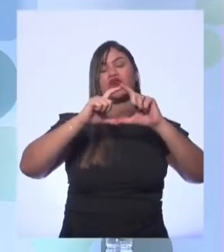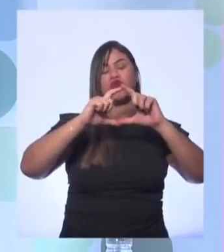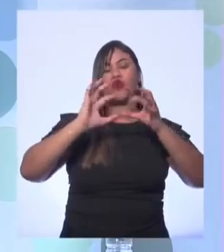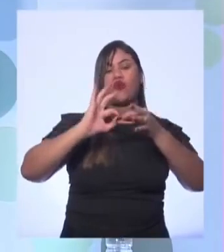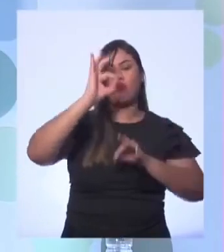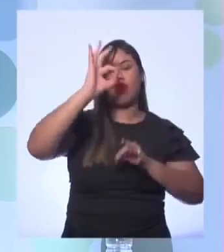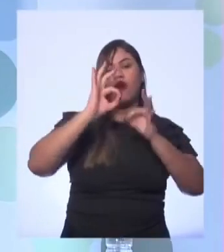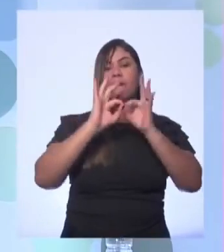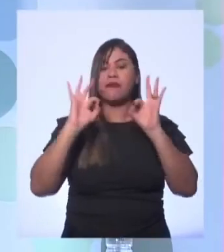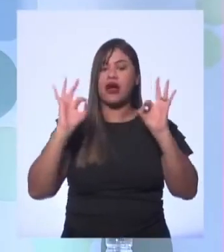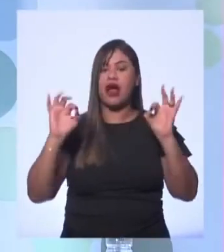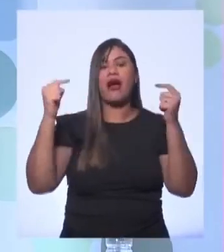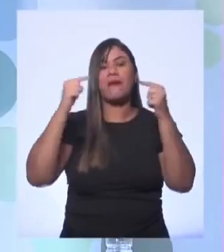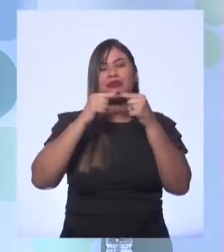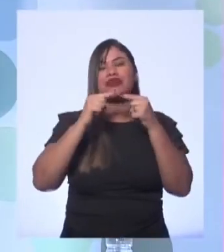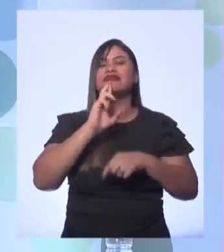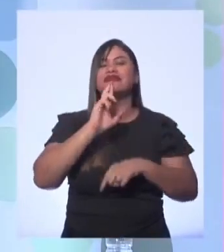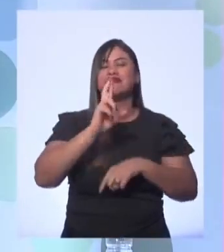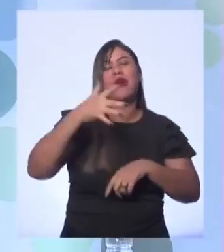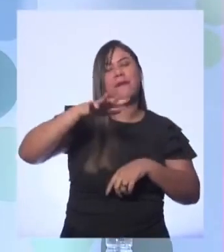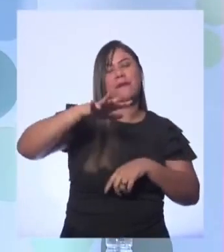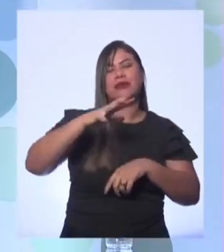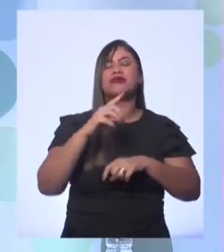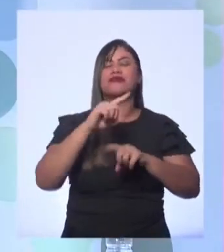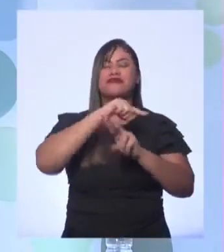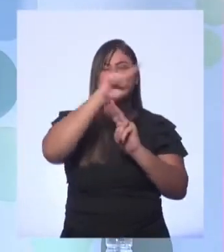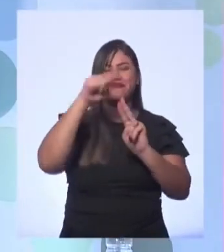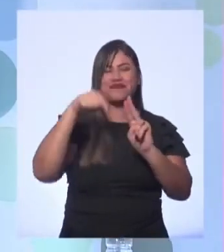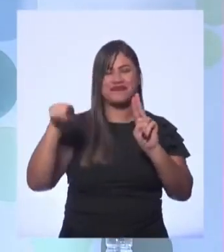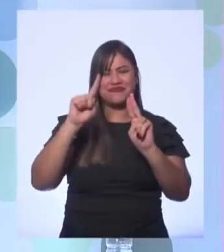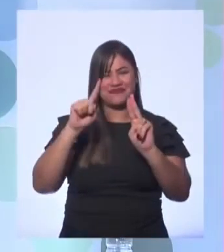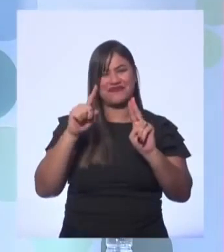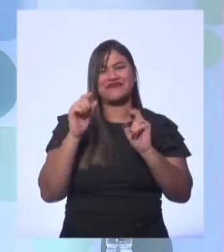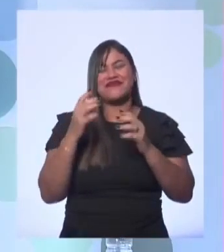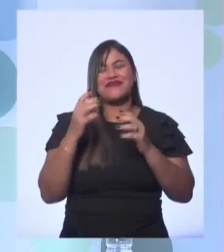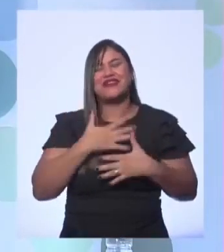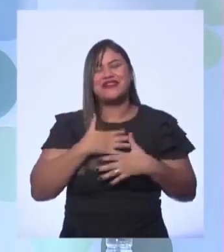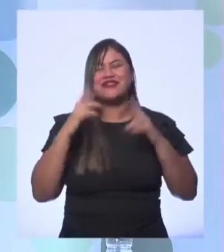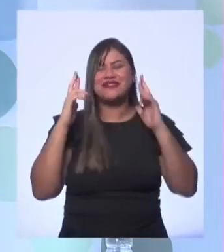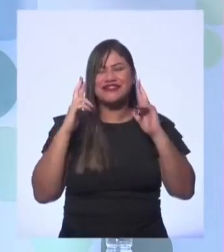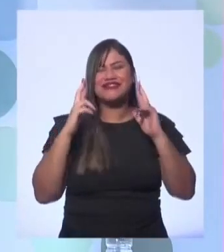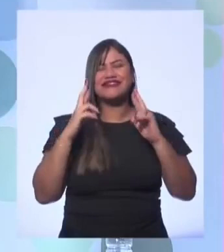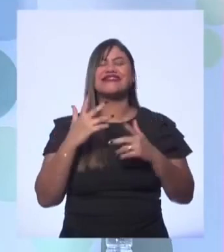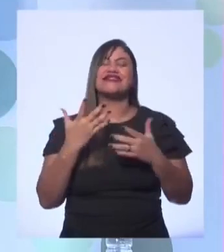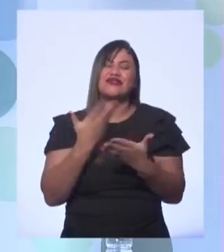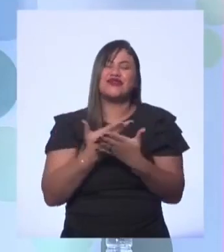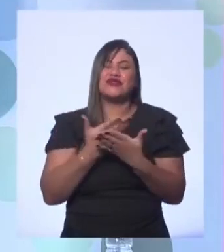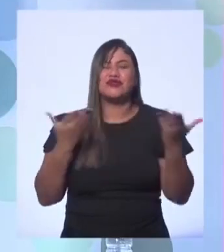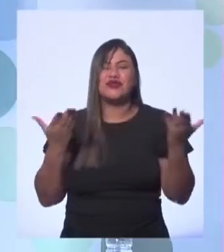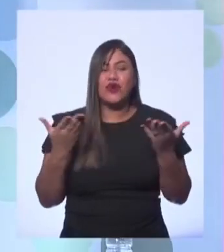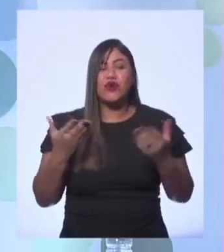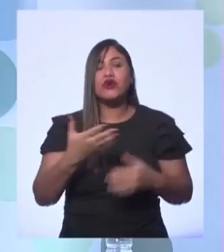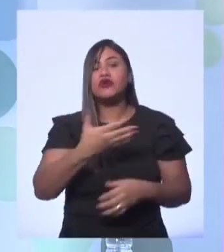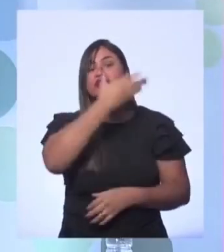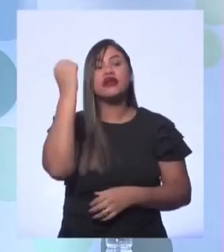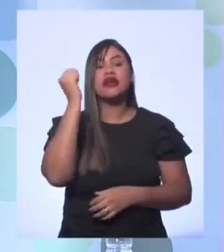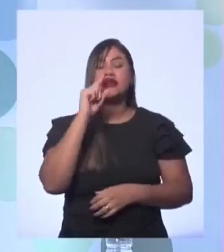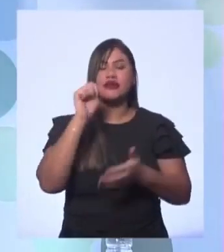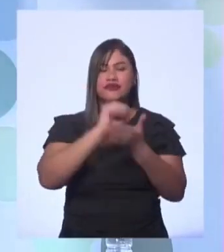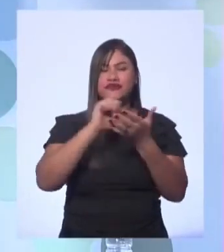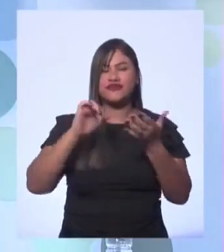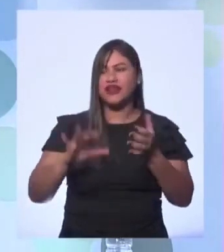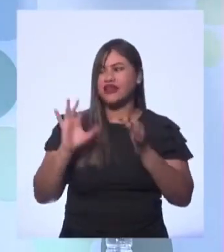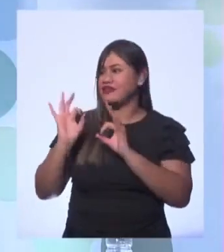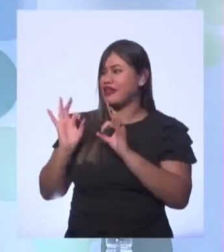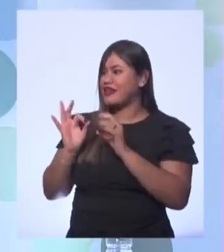pelo seu diâmetro, sempre vai dar aproximadamente o valor do pi. Espero que tenham gostado da aula de hoje, tá bom? Não esqueçam de fazer as atividades,